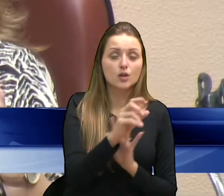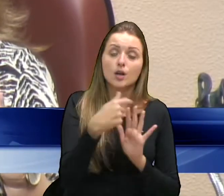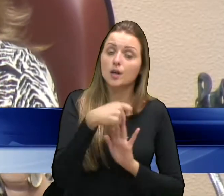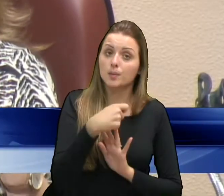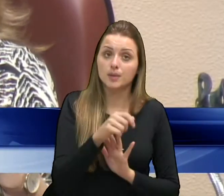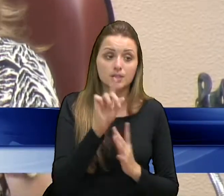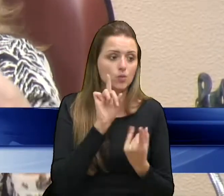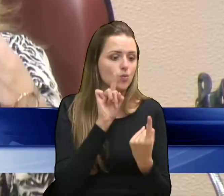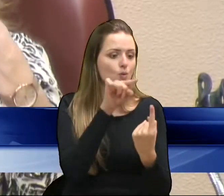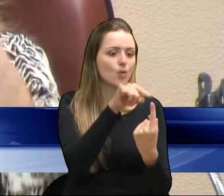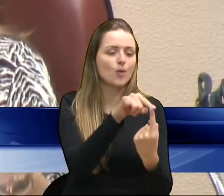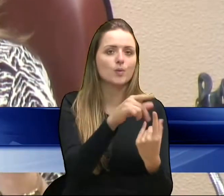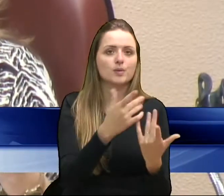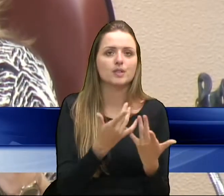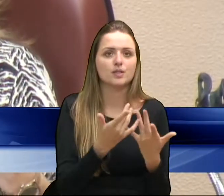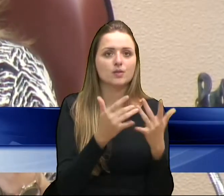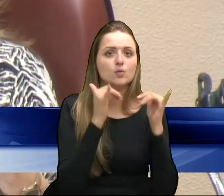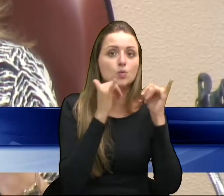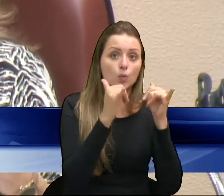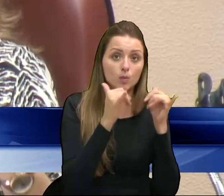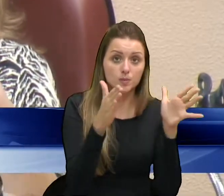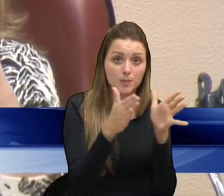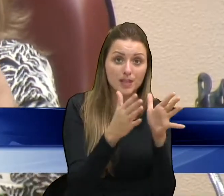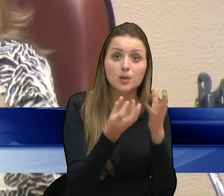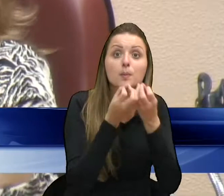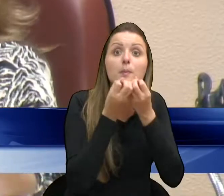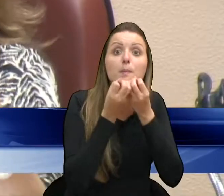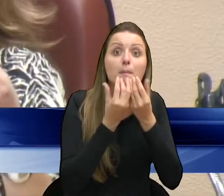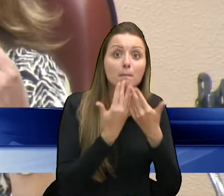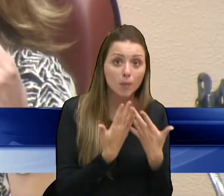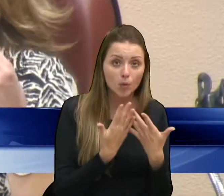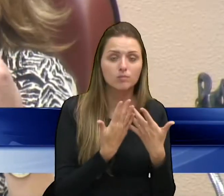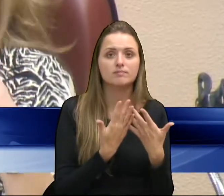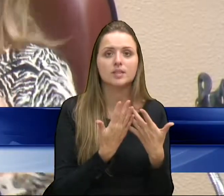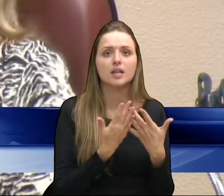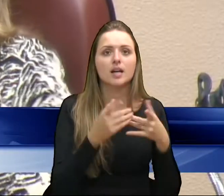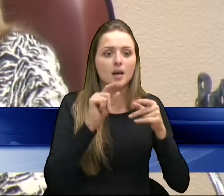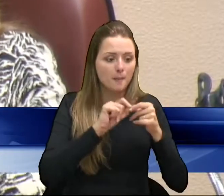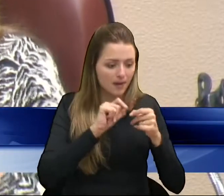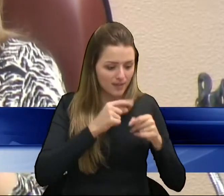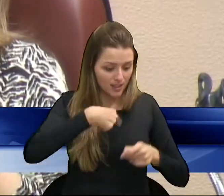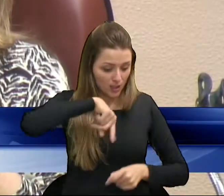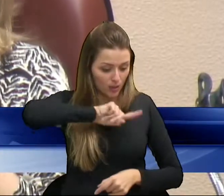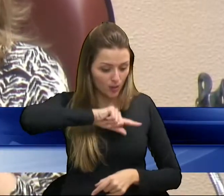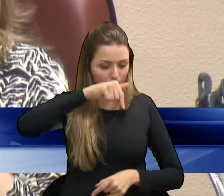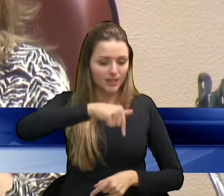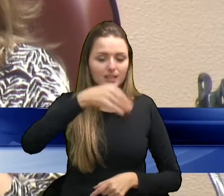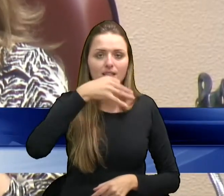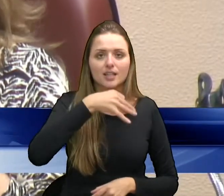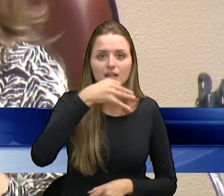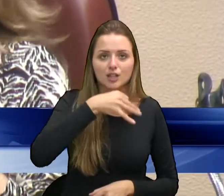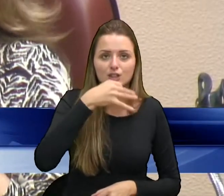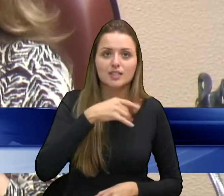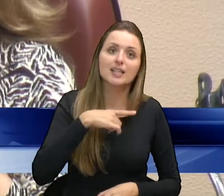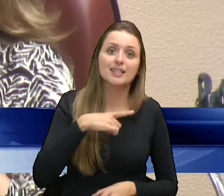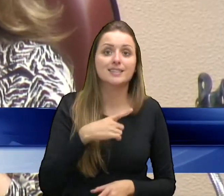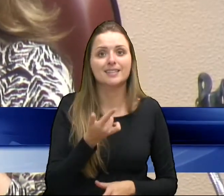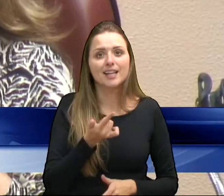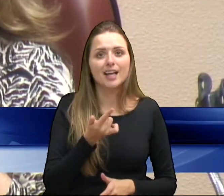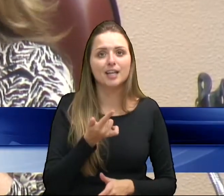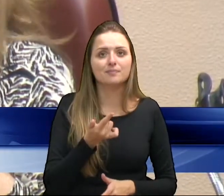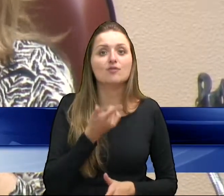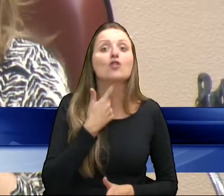fato o objetivo de ele ser muito bom, para nós poder despertar em nós caxienses o maior uso